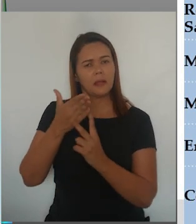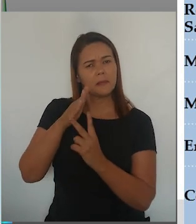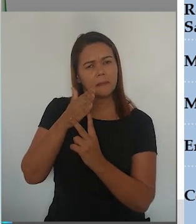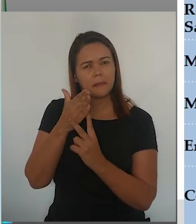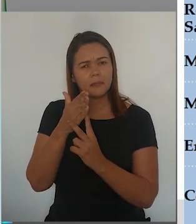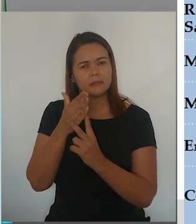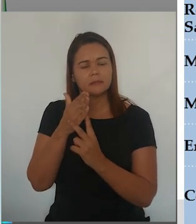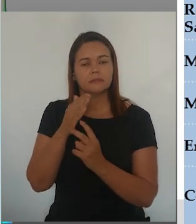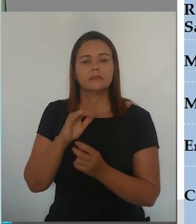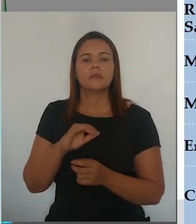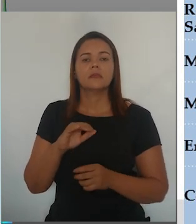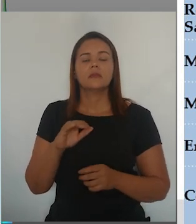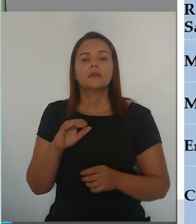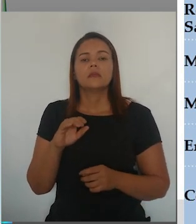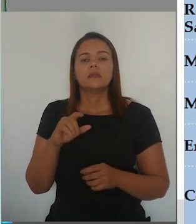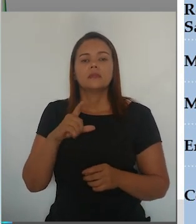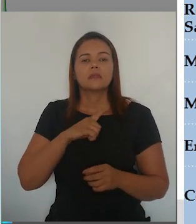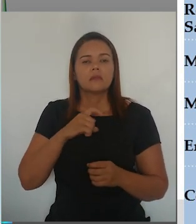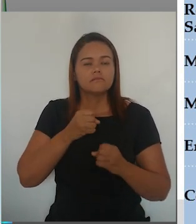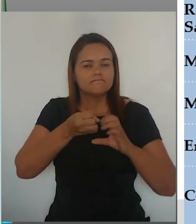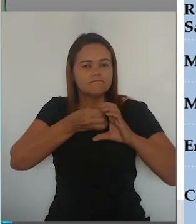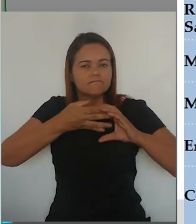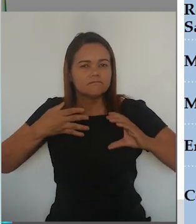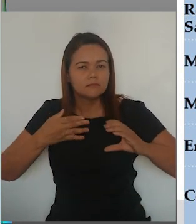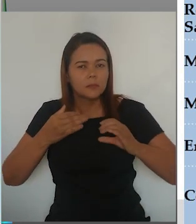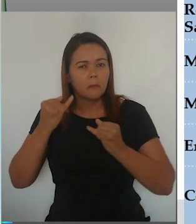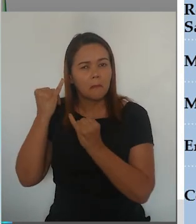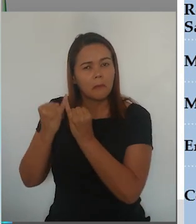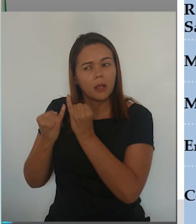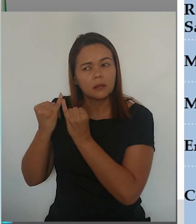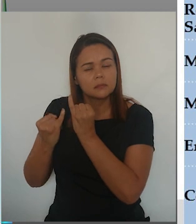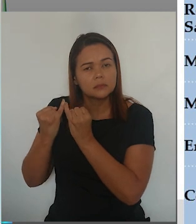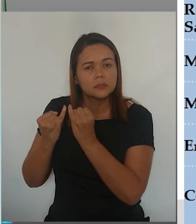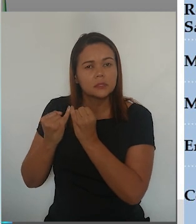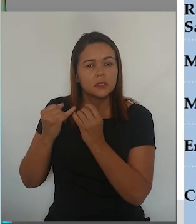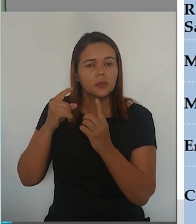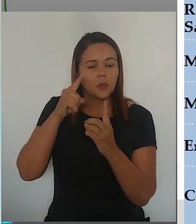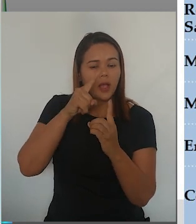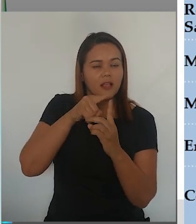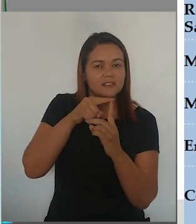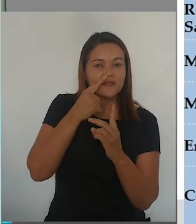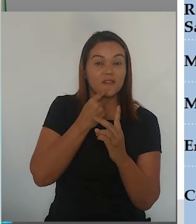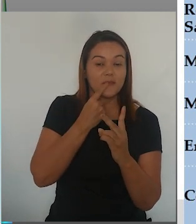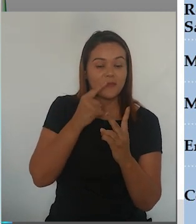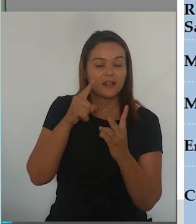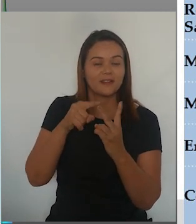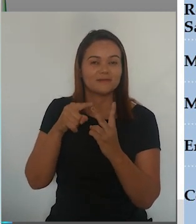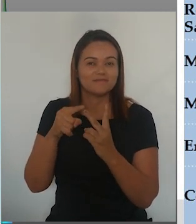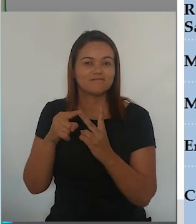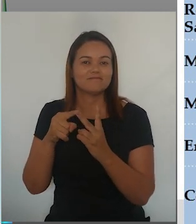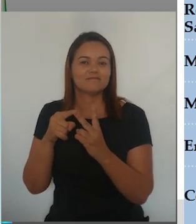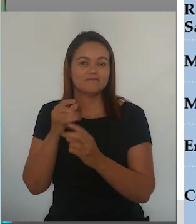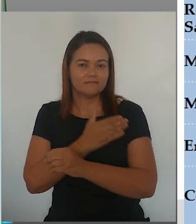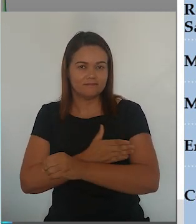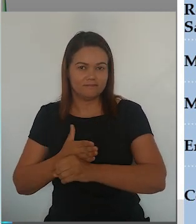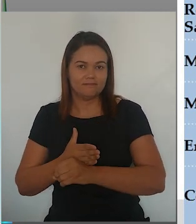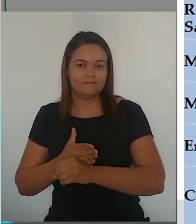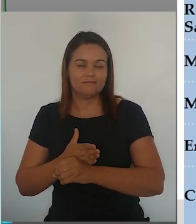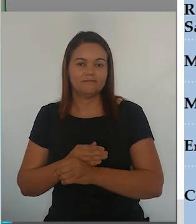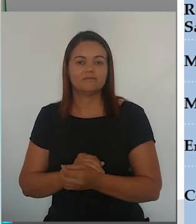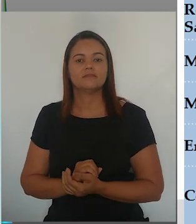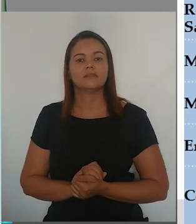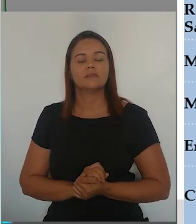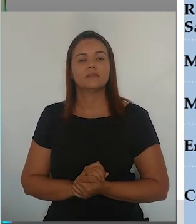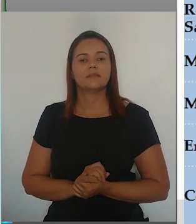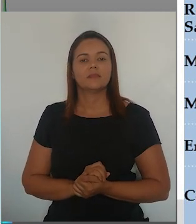As fibras intermediárias têm características similares a ambos os tipos vermelho e branco.